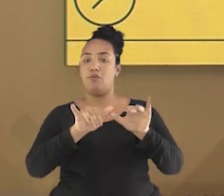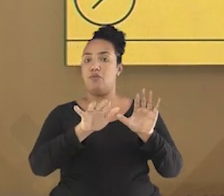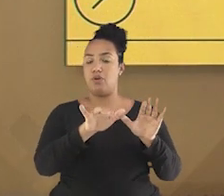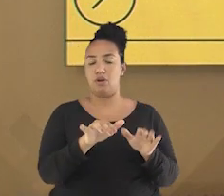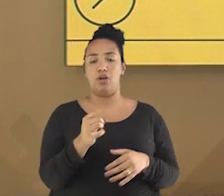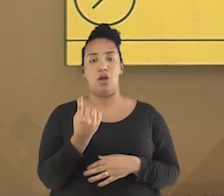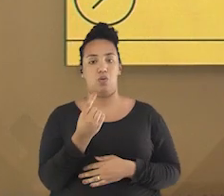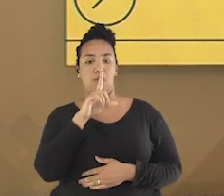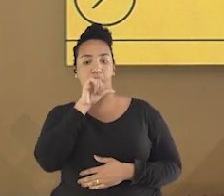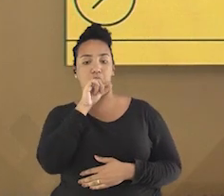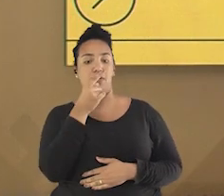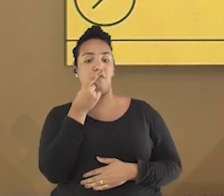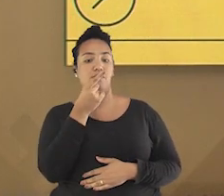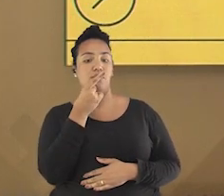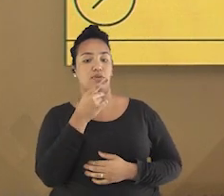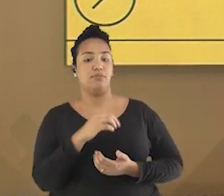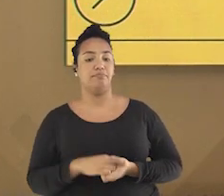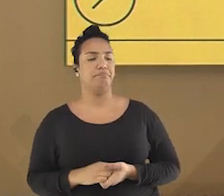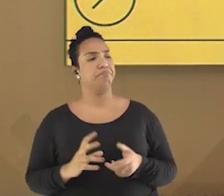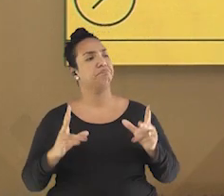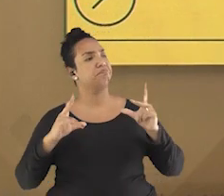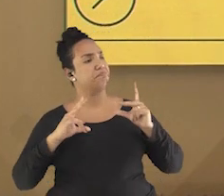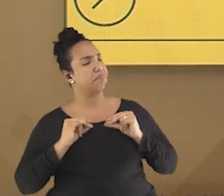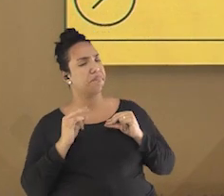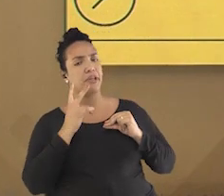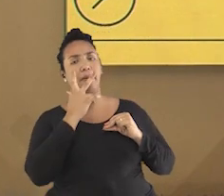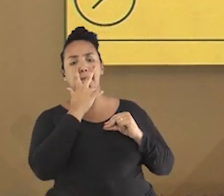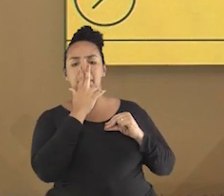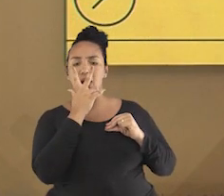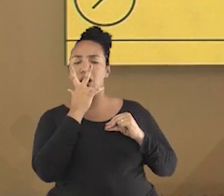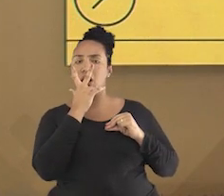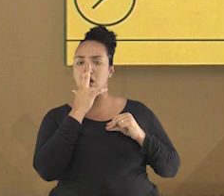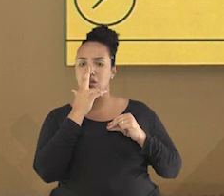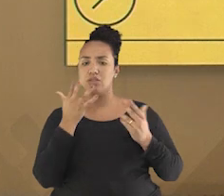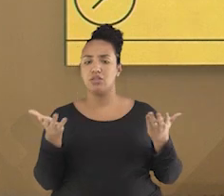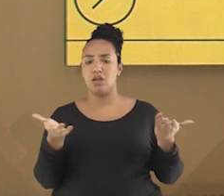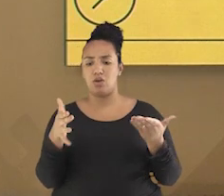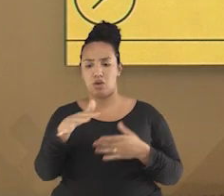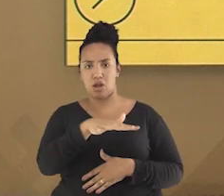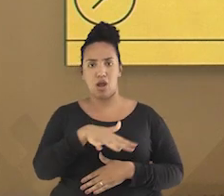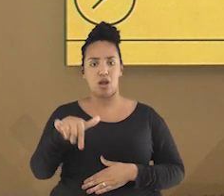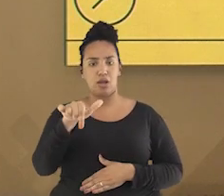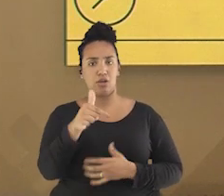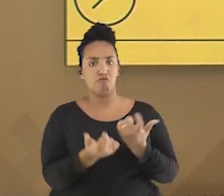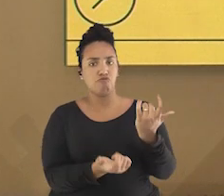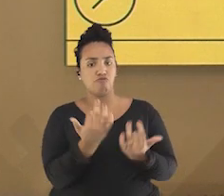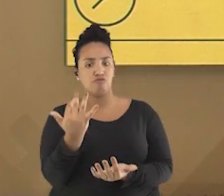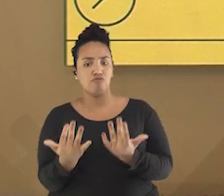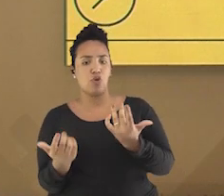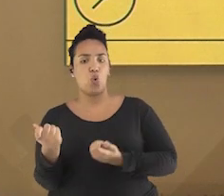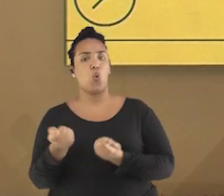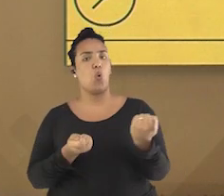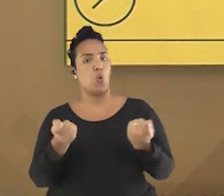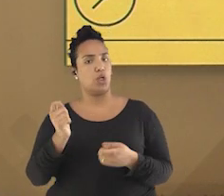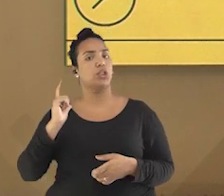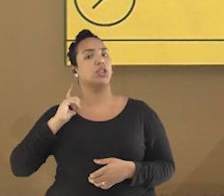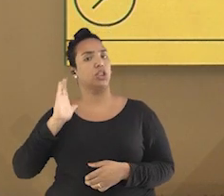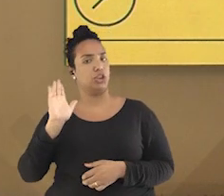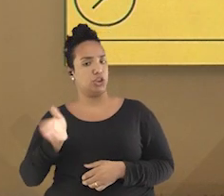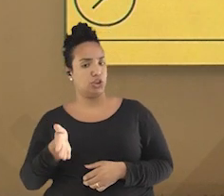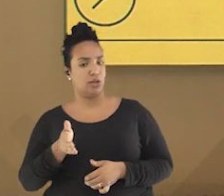um deles diz: parece que finalmente as queimadas nessa área estão sob